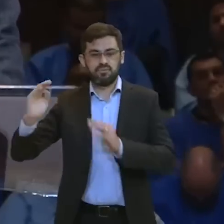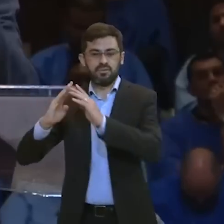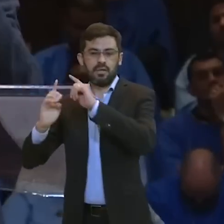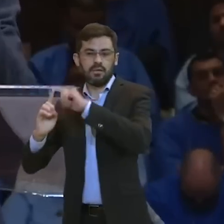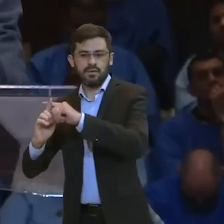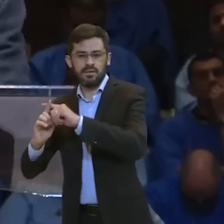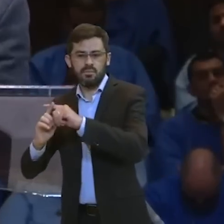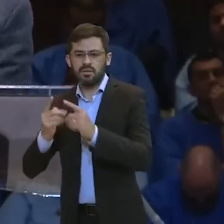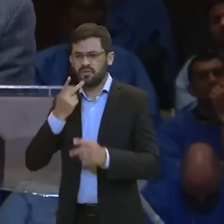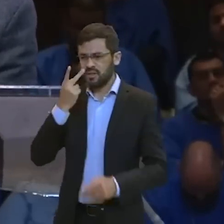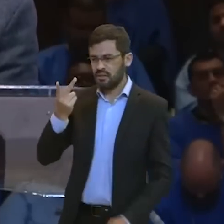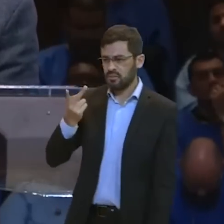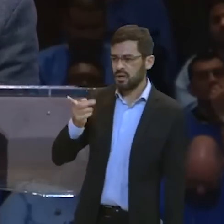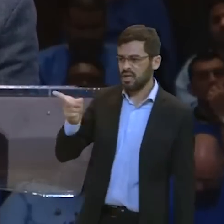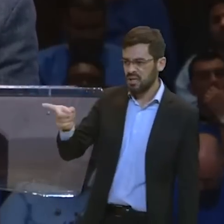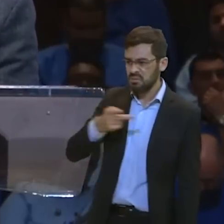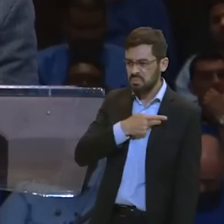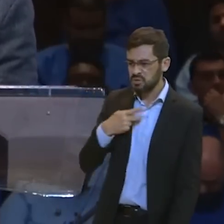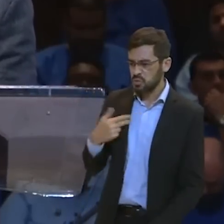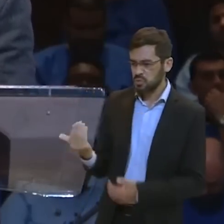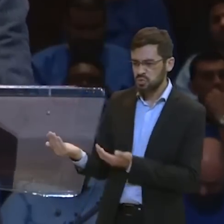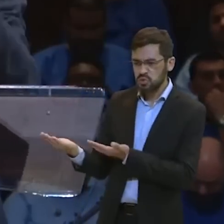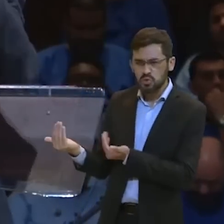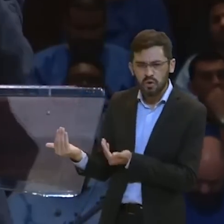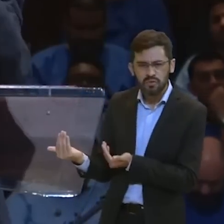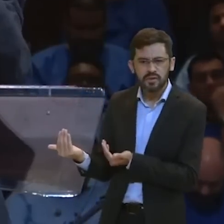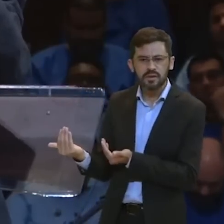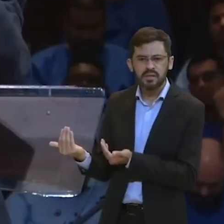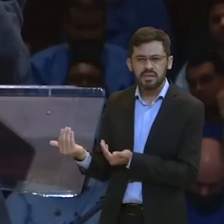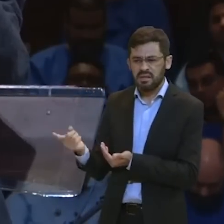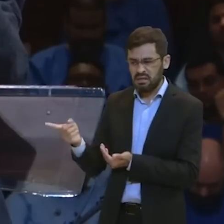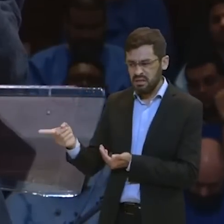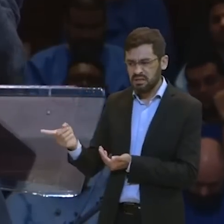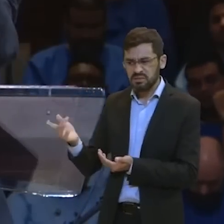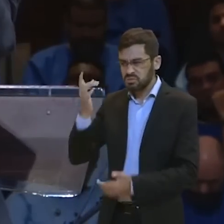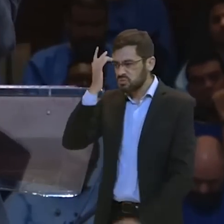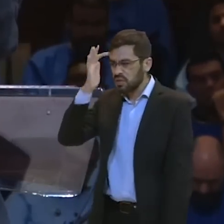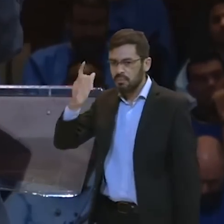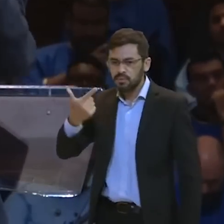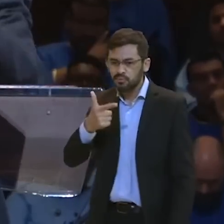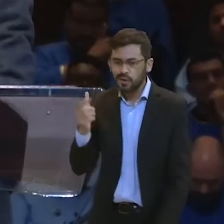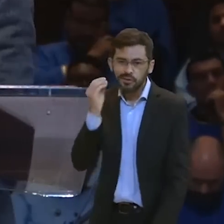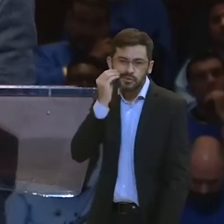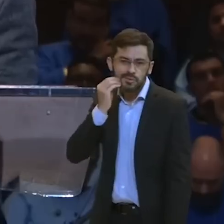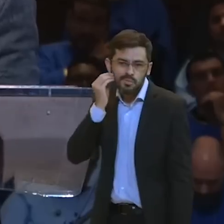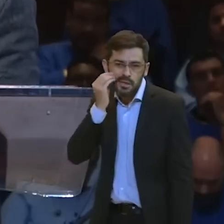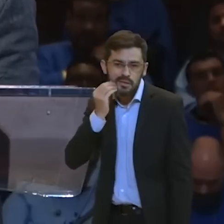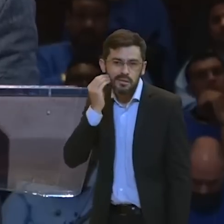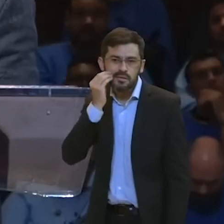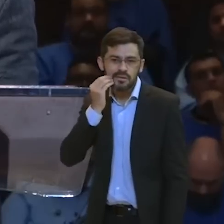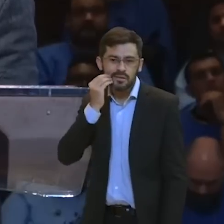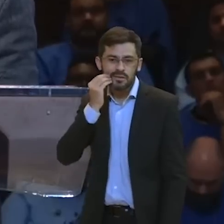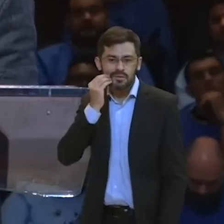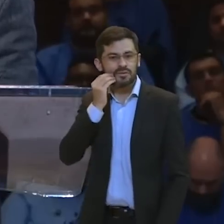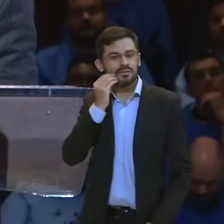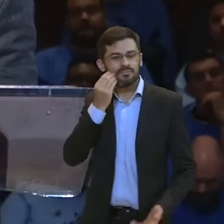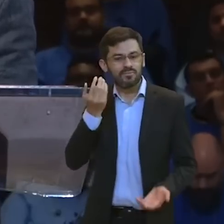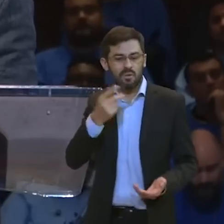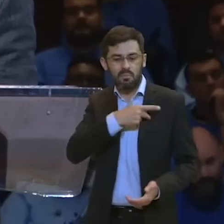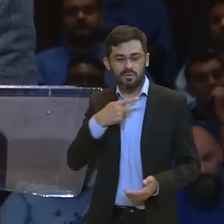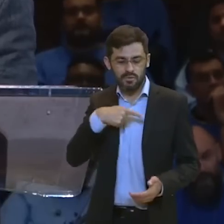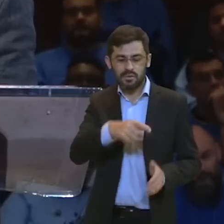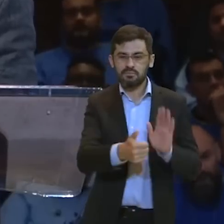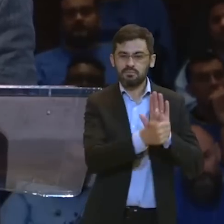é um pastor muito jovem, não está preparado para a estirpe dessa igreja.